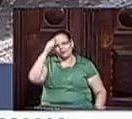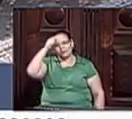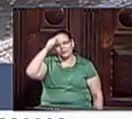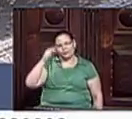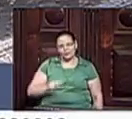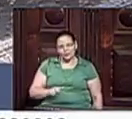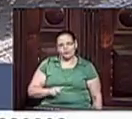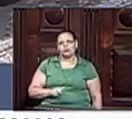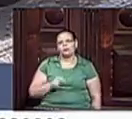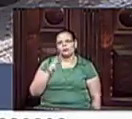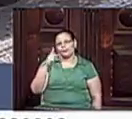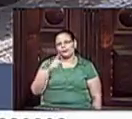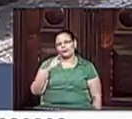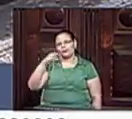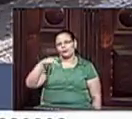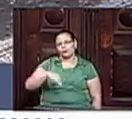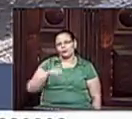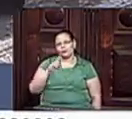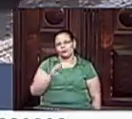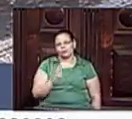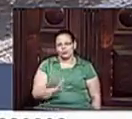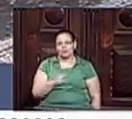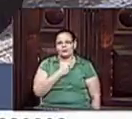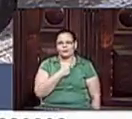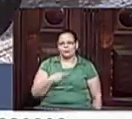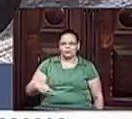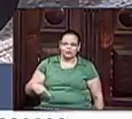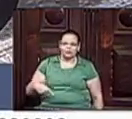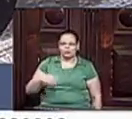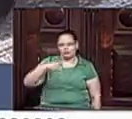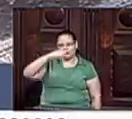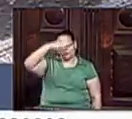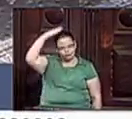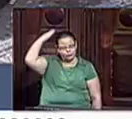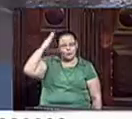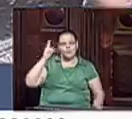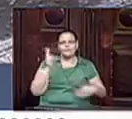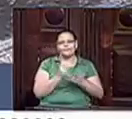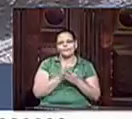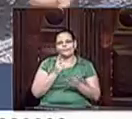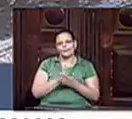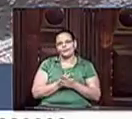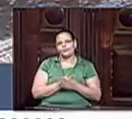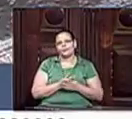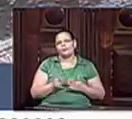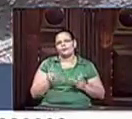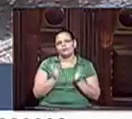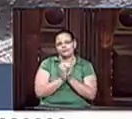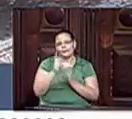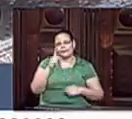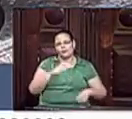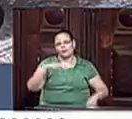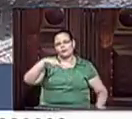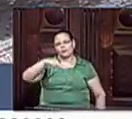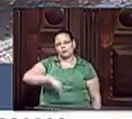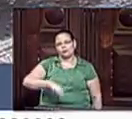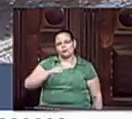esperteza do PMDB, do presidente Temer, do mesmo PMDB do governo Pezão,